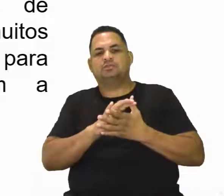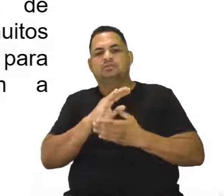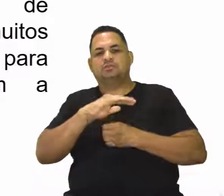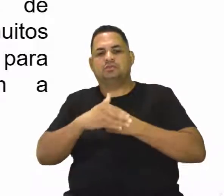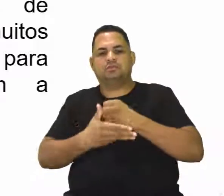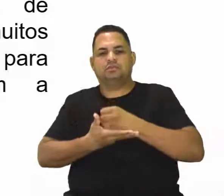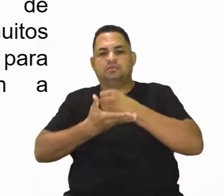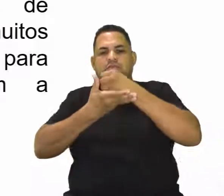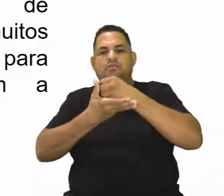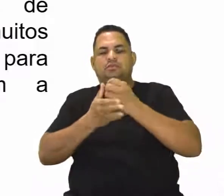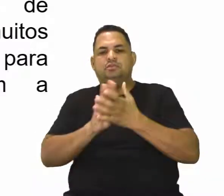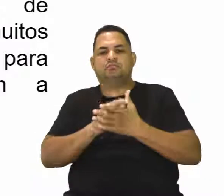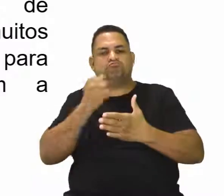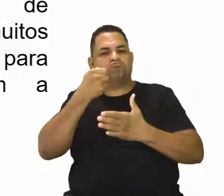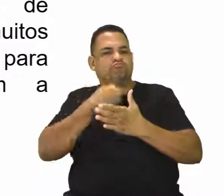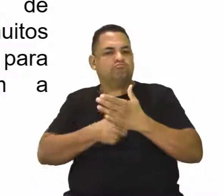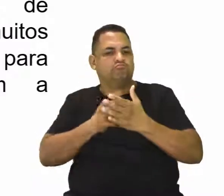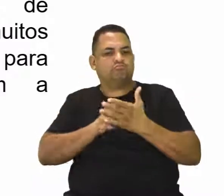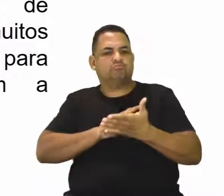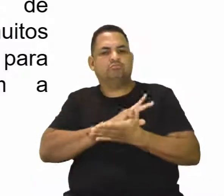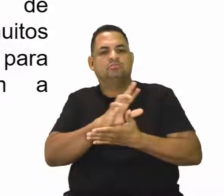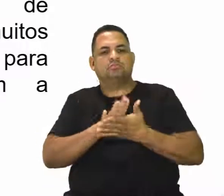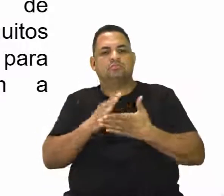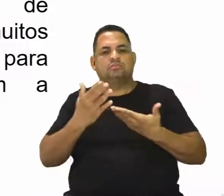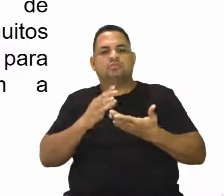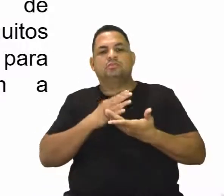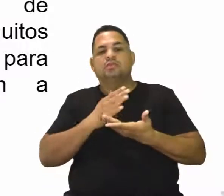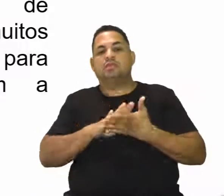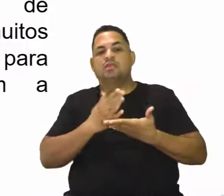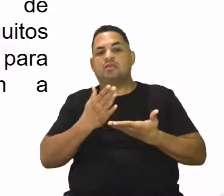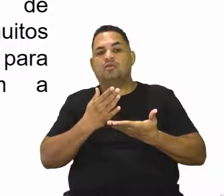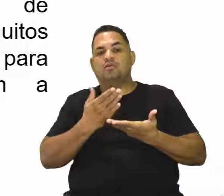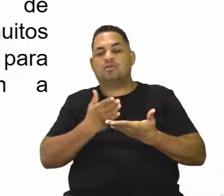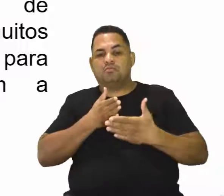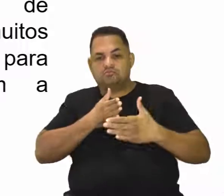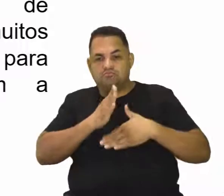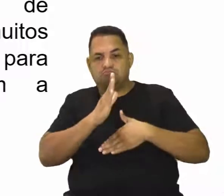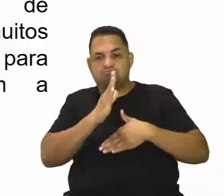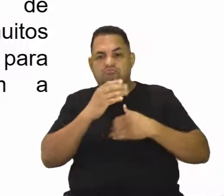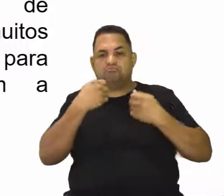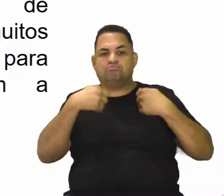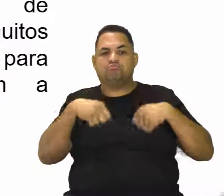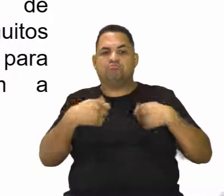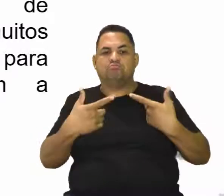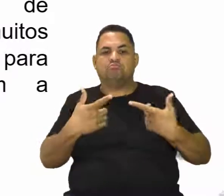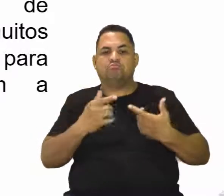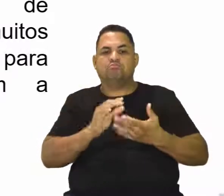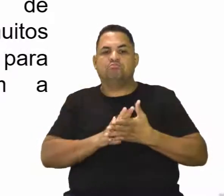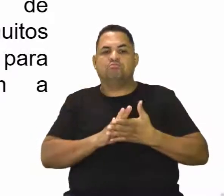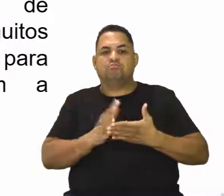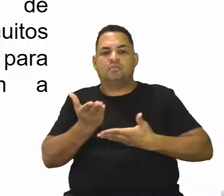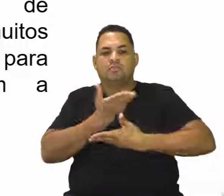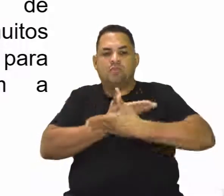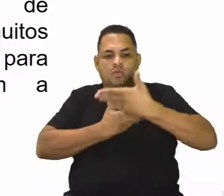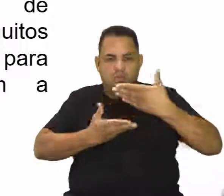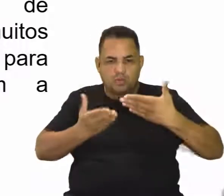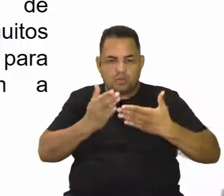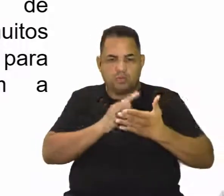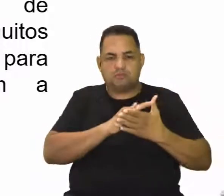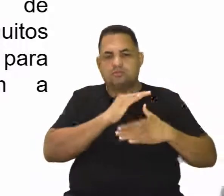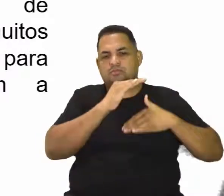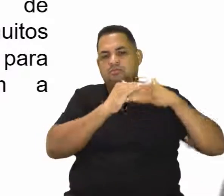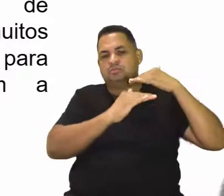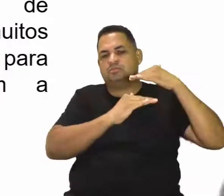sustentabilidade, definido por muitos como uma saída necessária e possível para conciliar